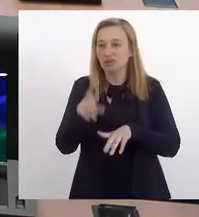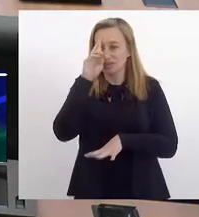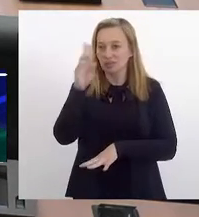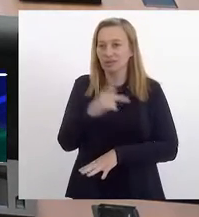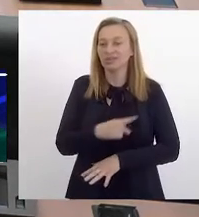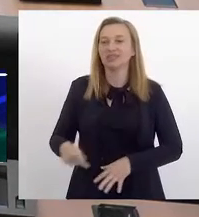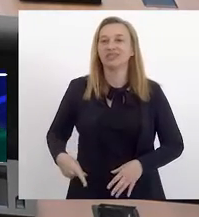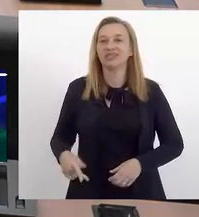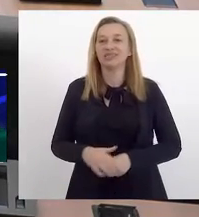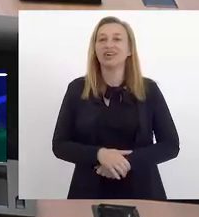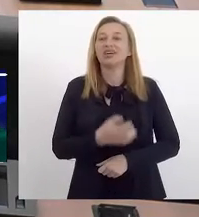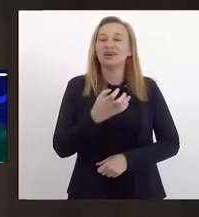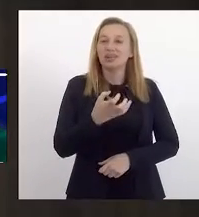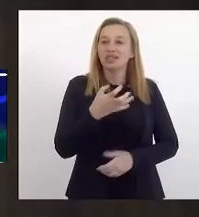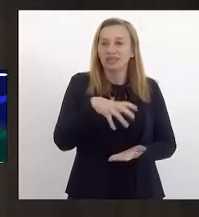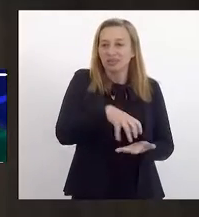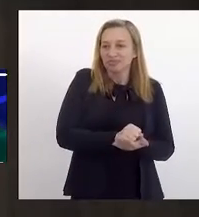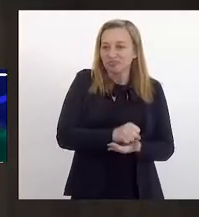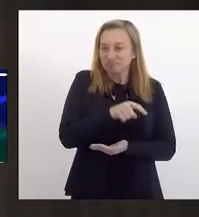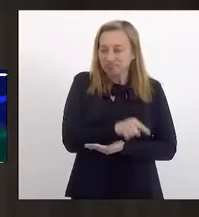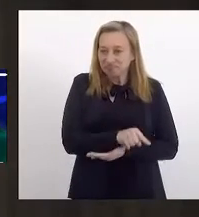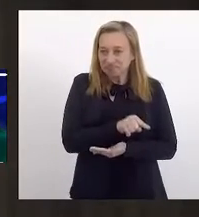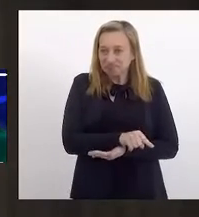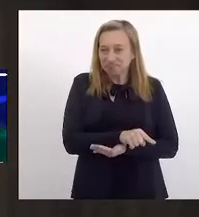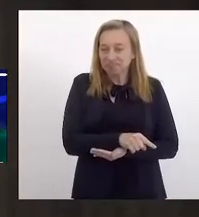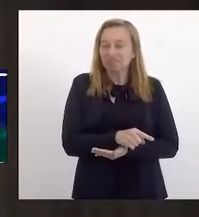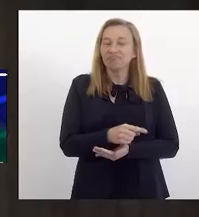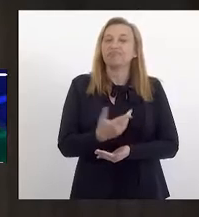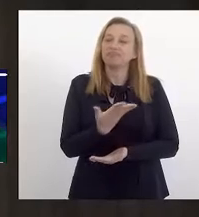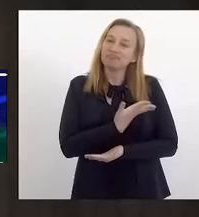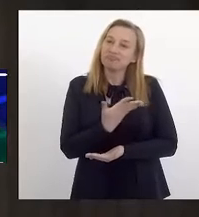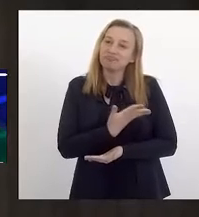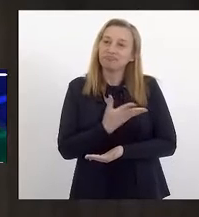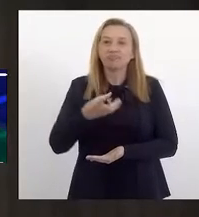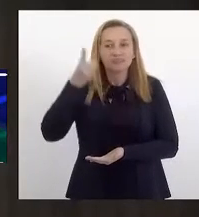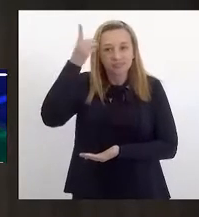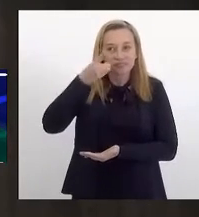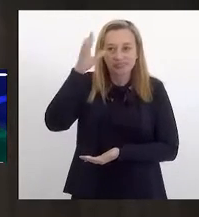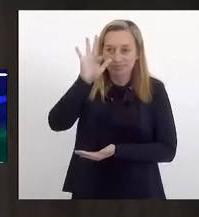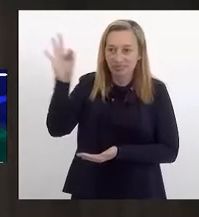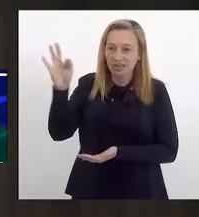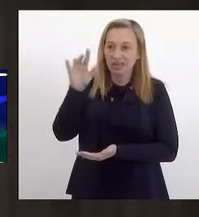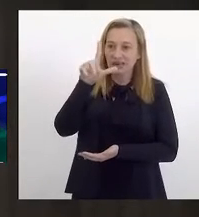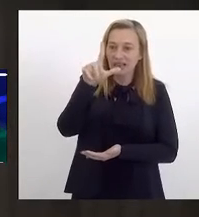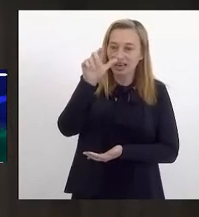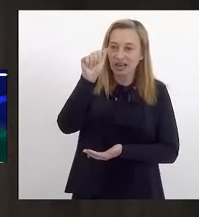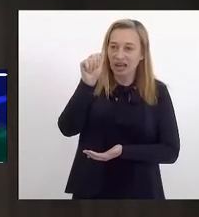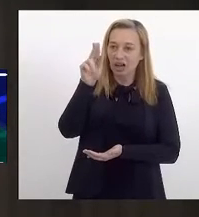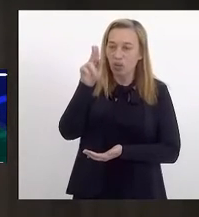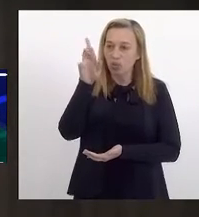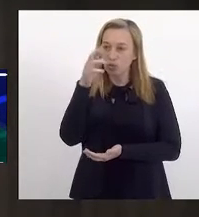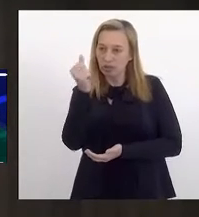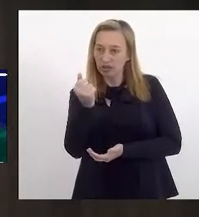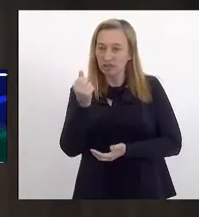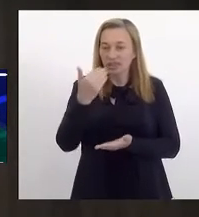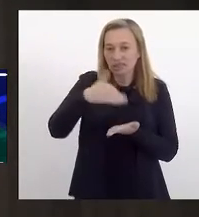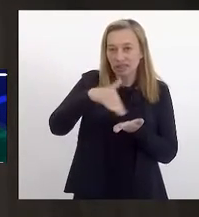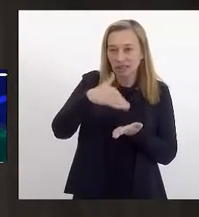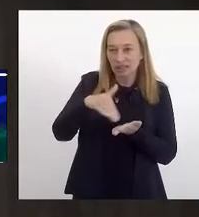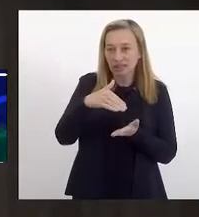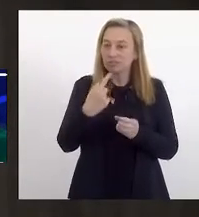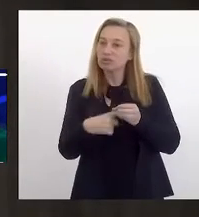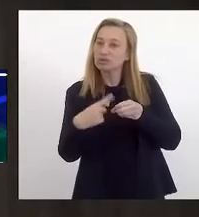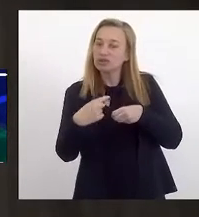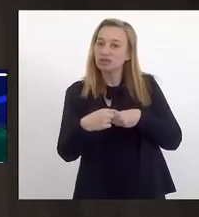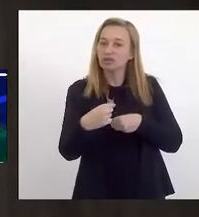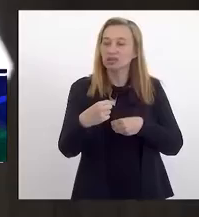presidente, eu só queria fazer um registro. Nossa querida amiga, deputada federal Laura Carneiro, secretária do município de Assistência